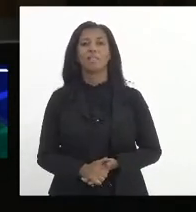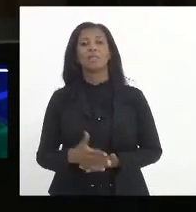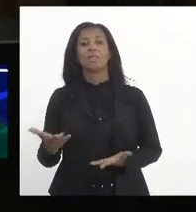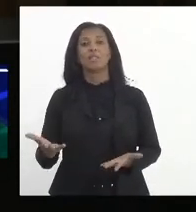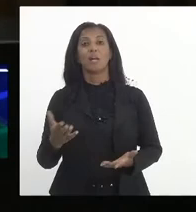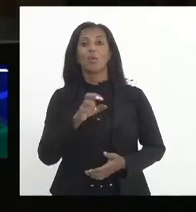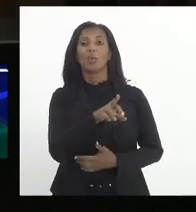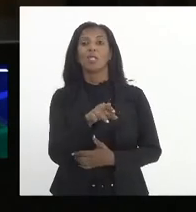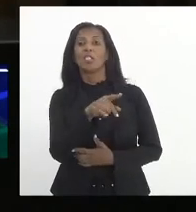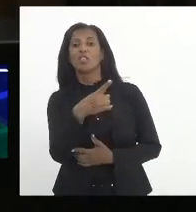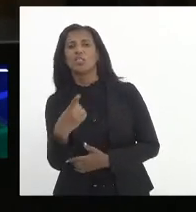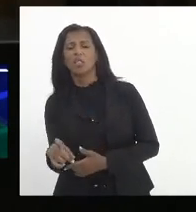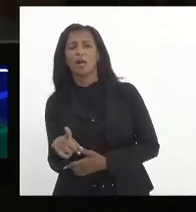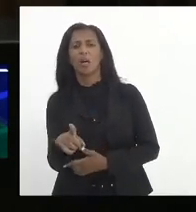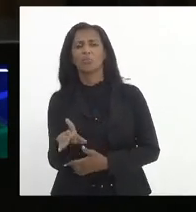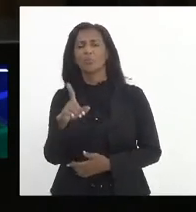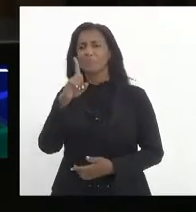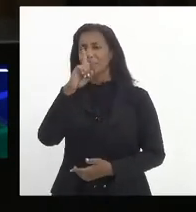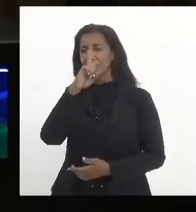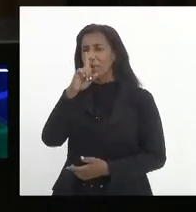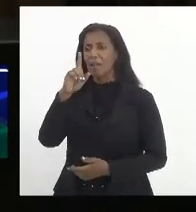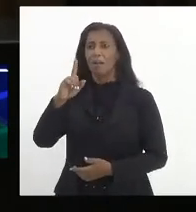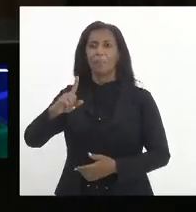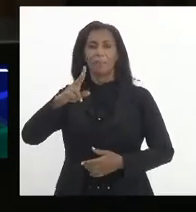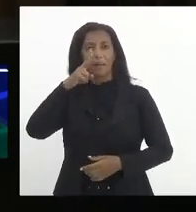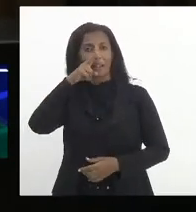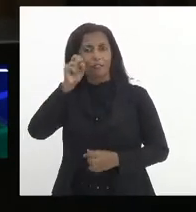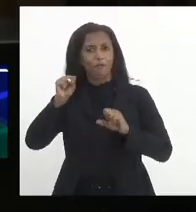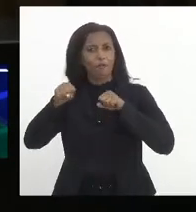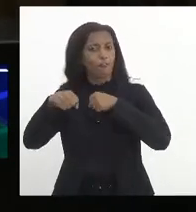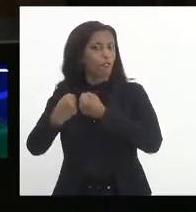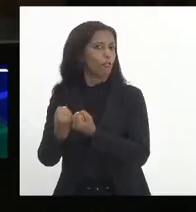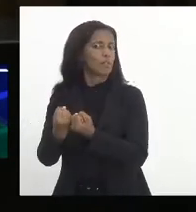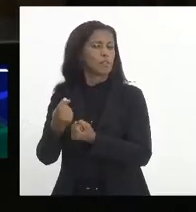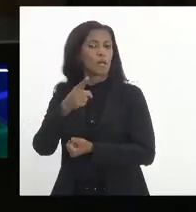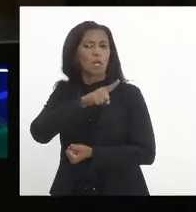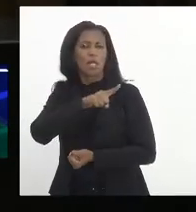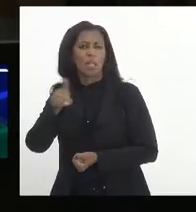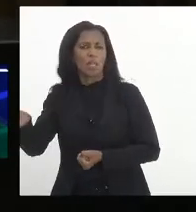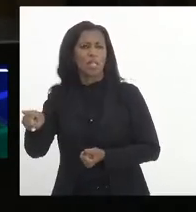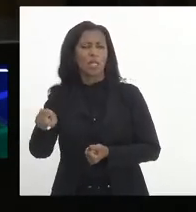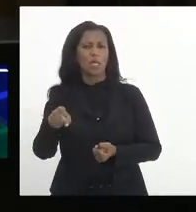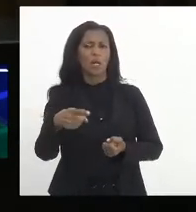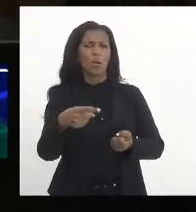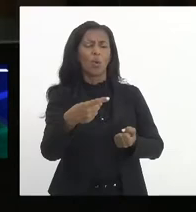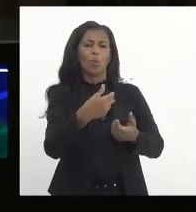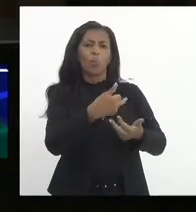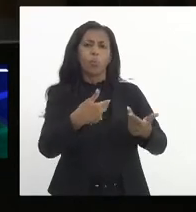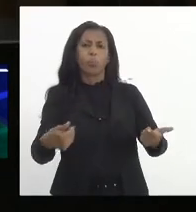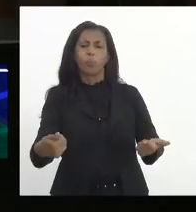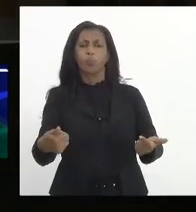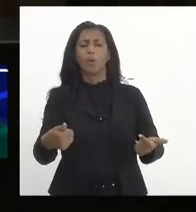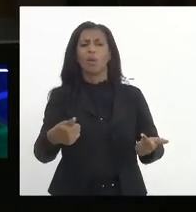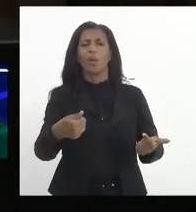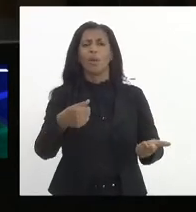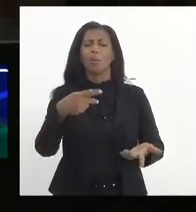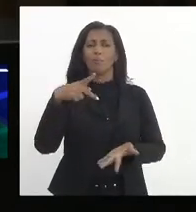cristãos estão sendo silenciados pela força e não pela por argumentos verdadeiros